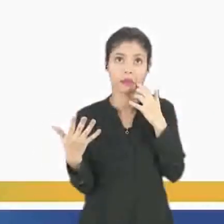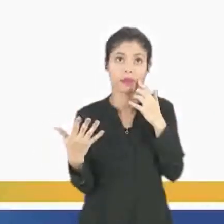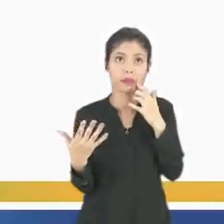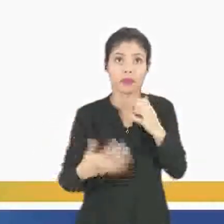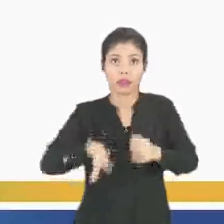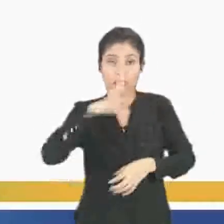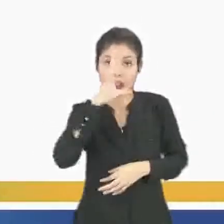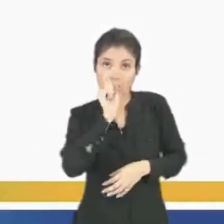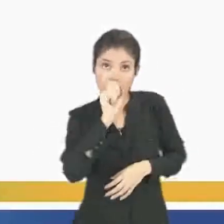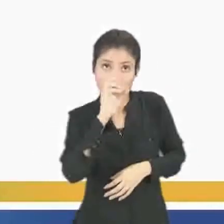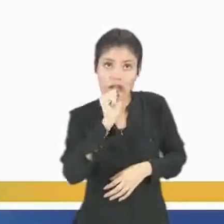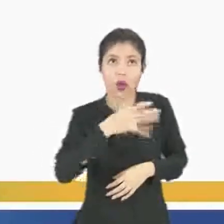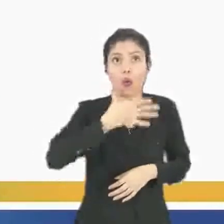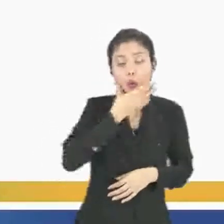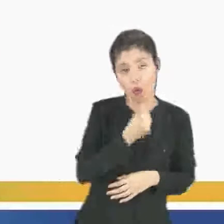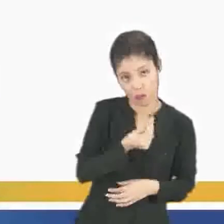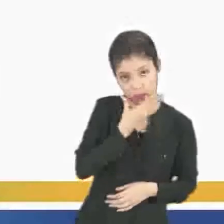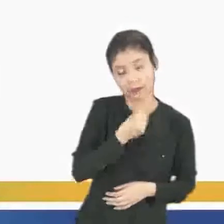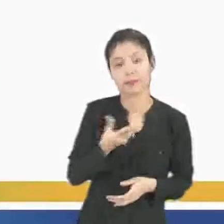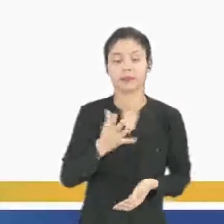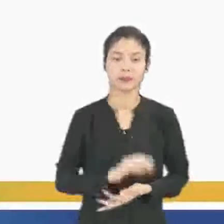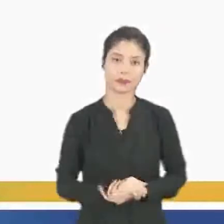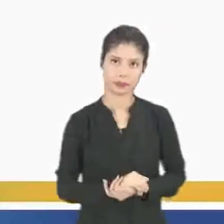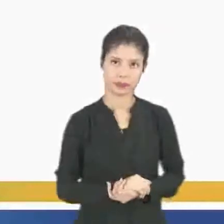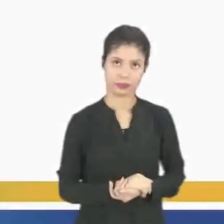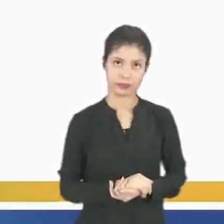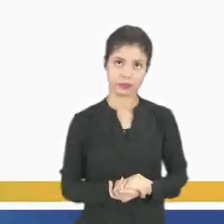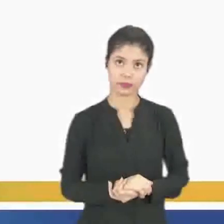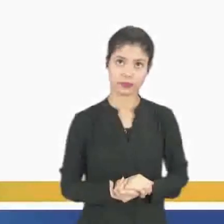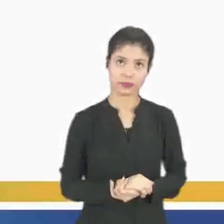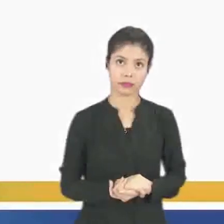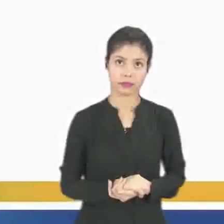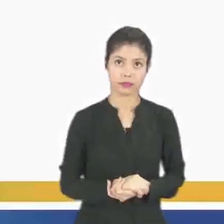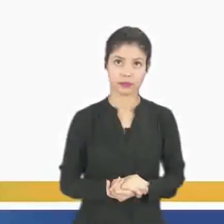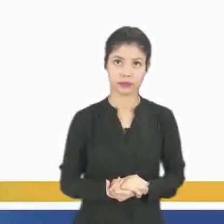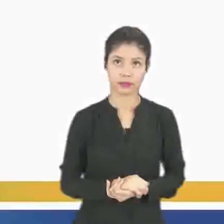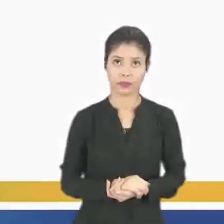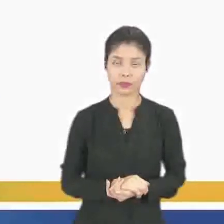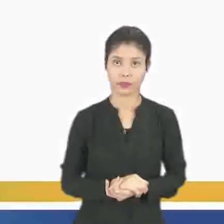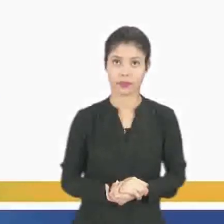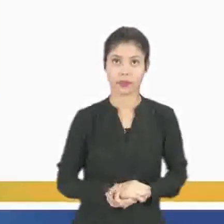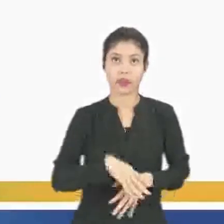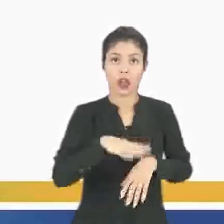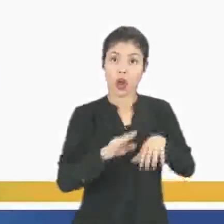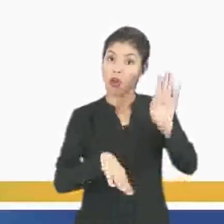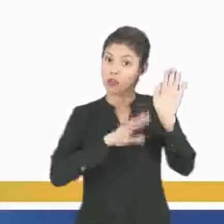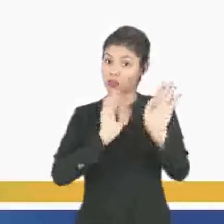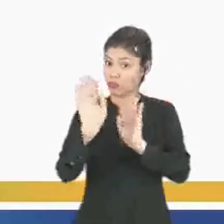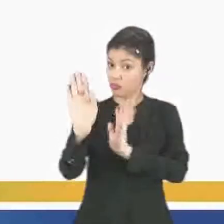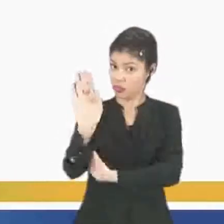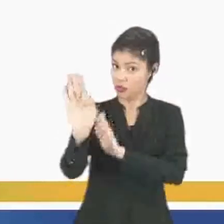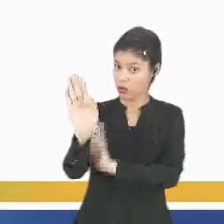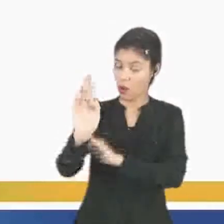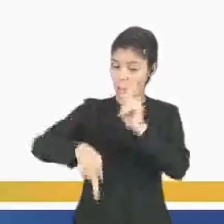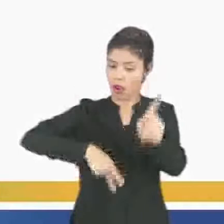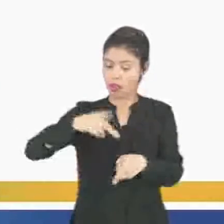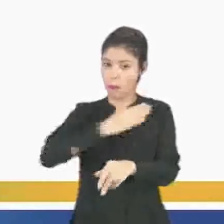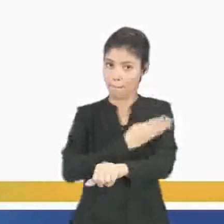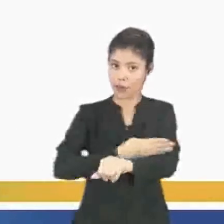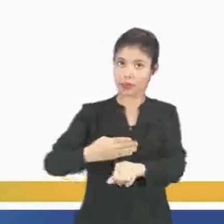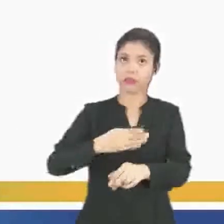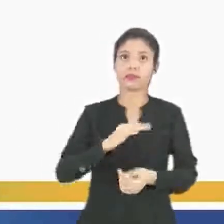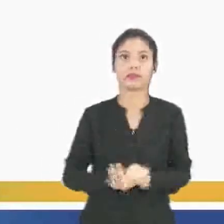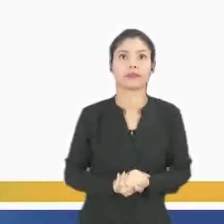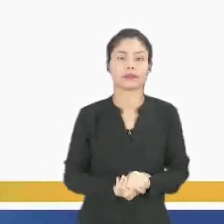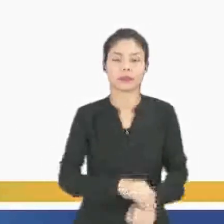em laranja são os homens, do lado direito, população branca, do lado esquerdo a gente